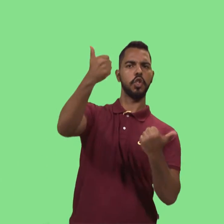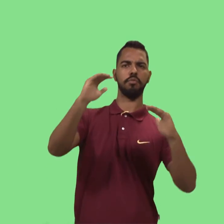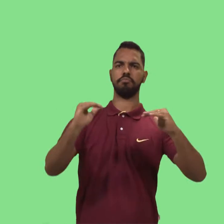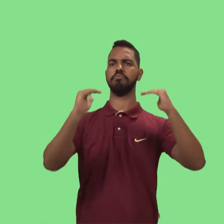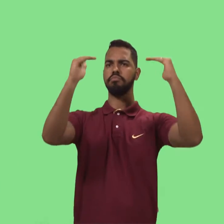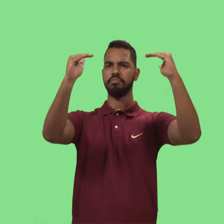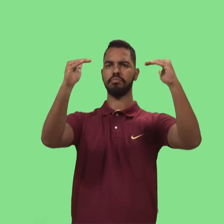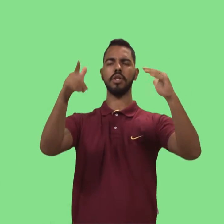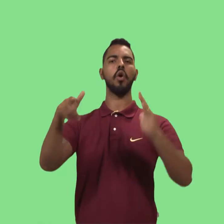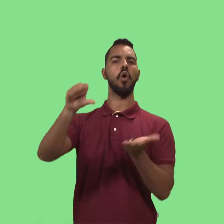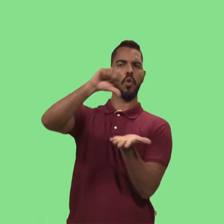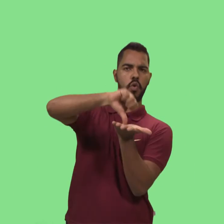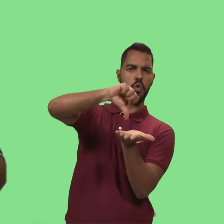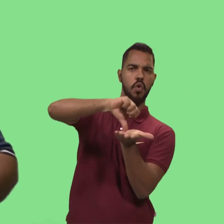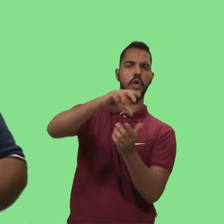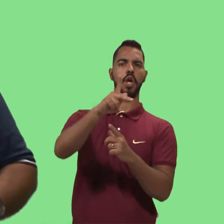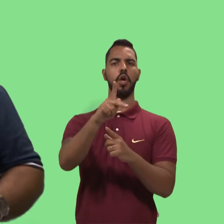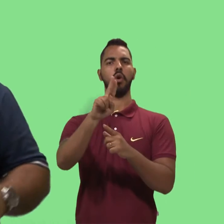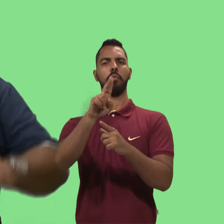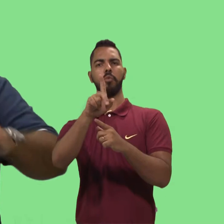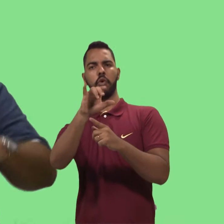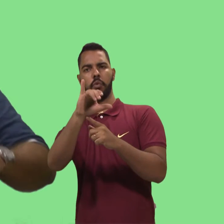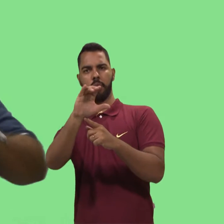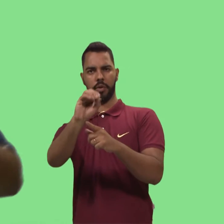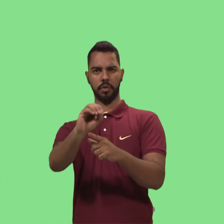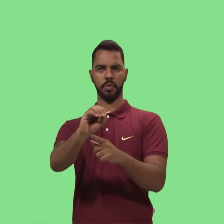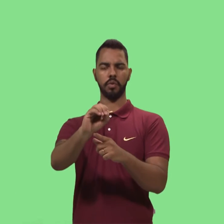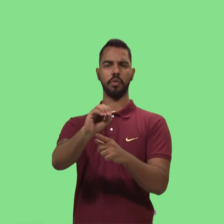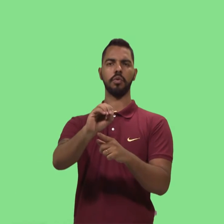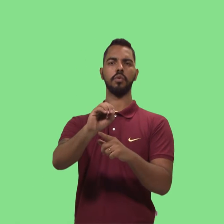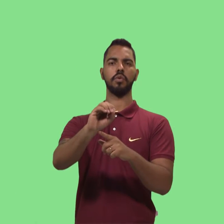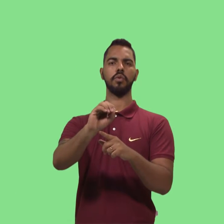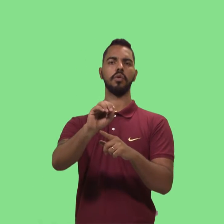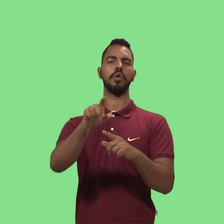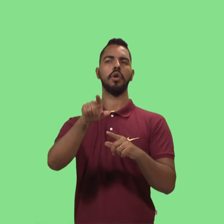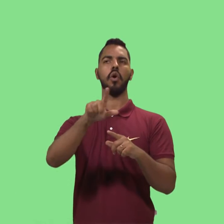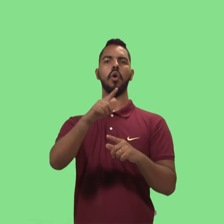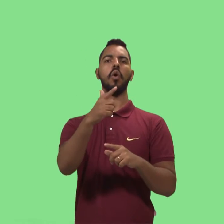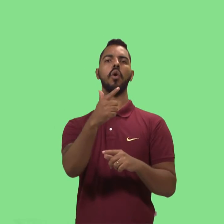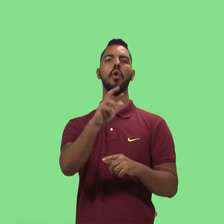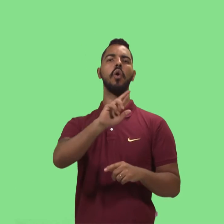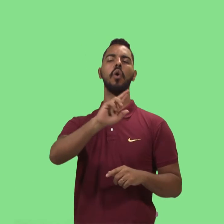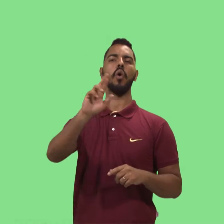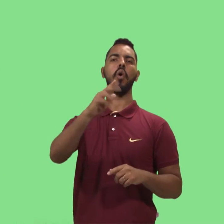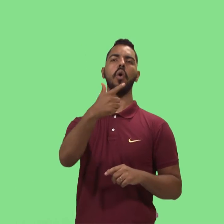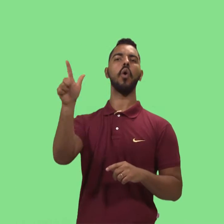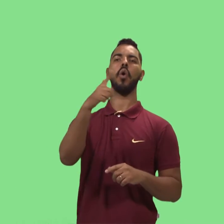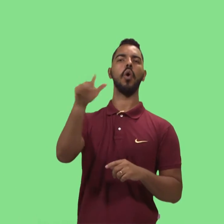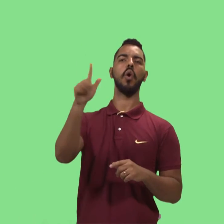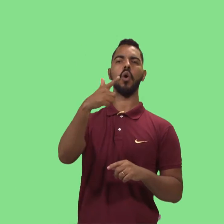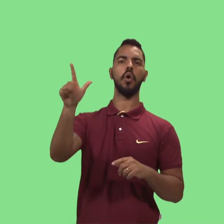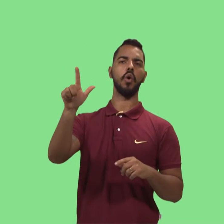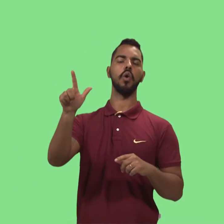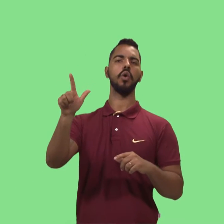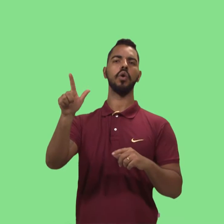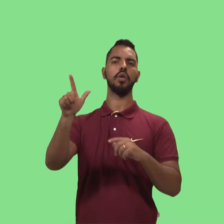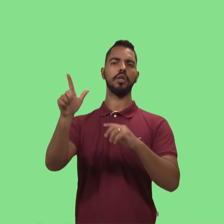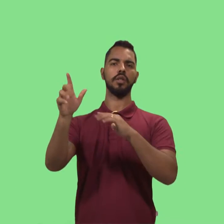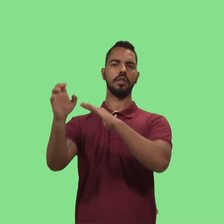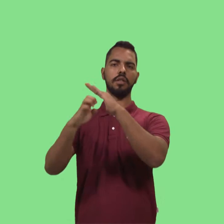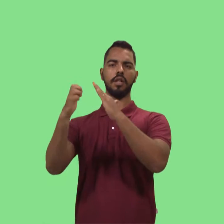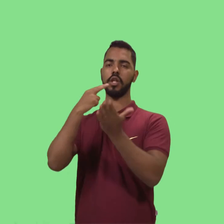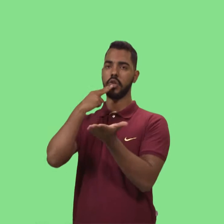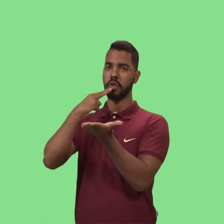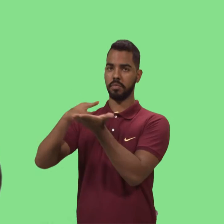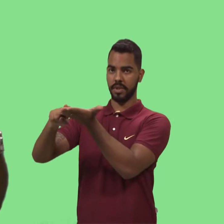não comercial. O requerimento não é enviado a empresas comerciais, para este caso utiliza carta comercial. Foi o